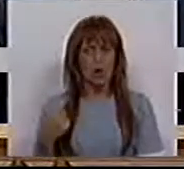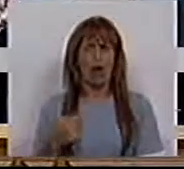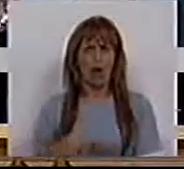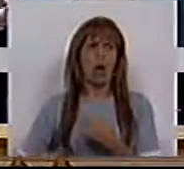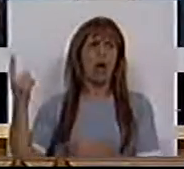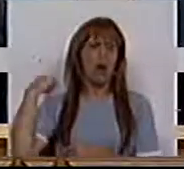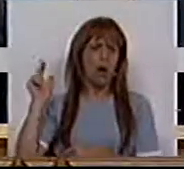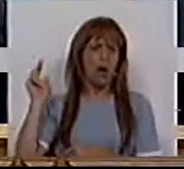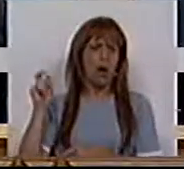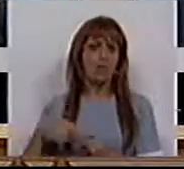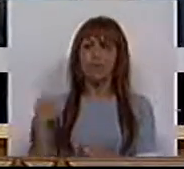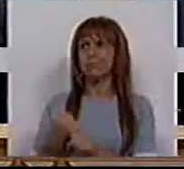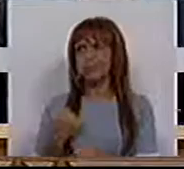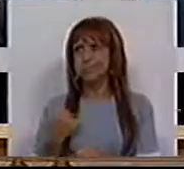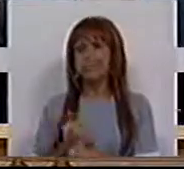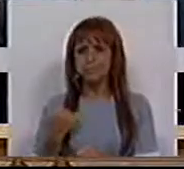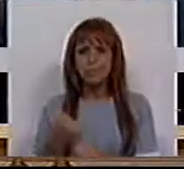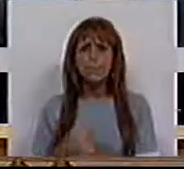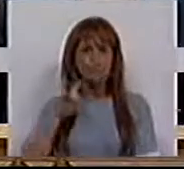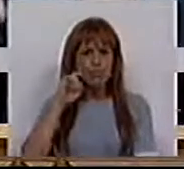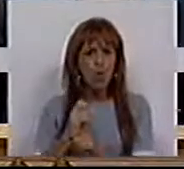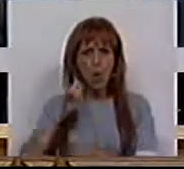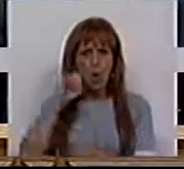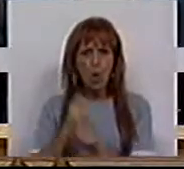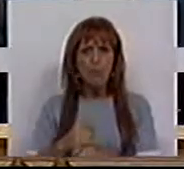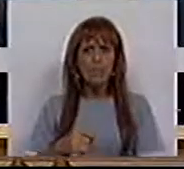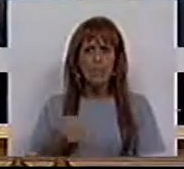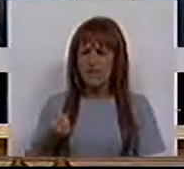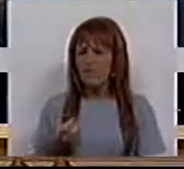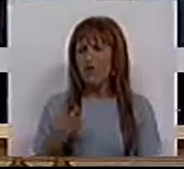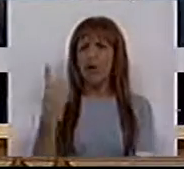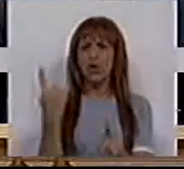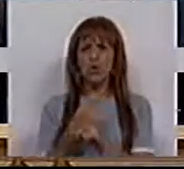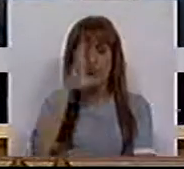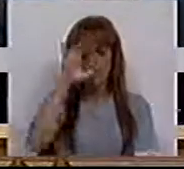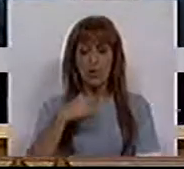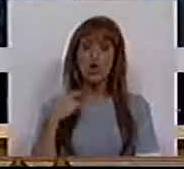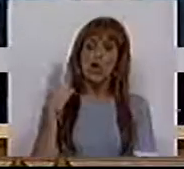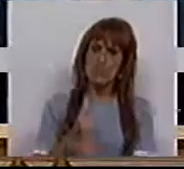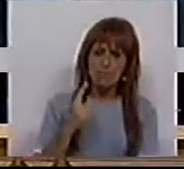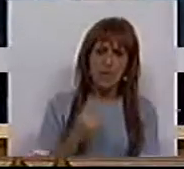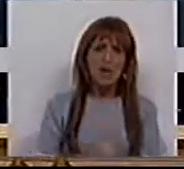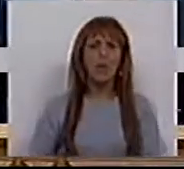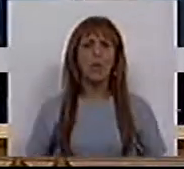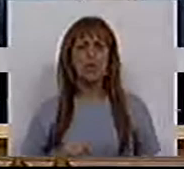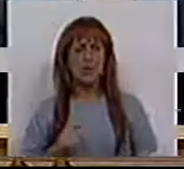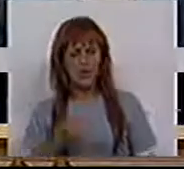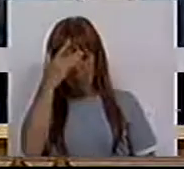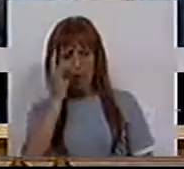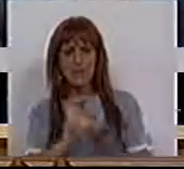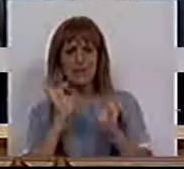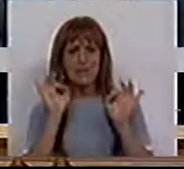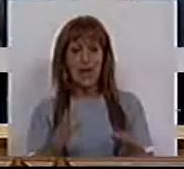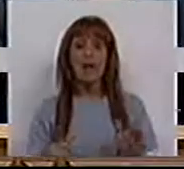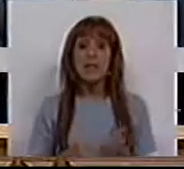alguma longevidade este exercício e esta insistência. Passaram diversos governos, nós mantemos o mesmo ponto de vista.